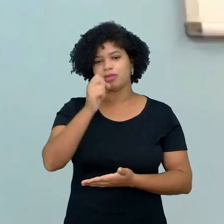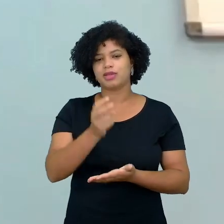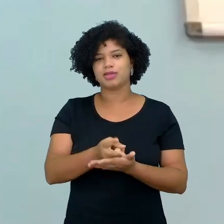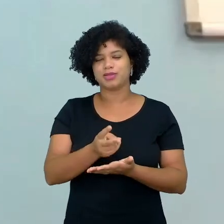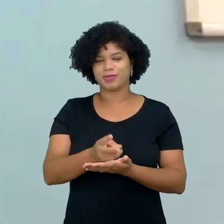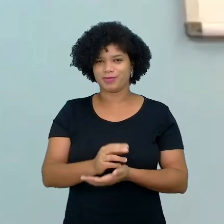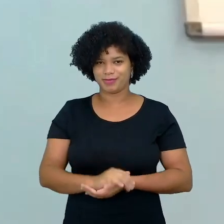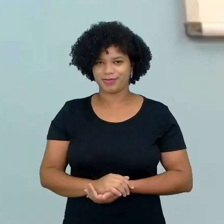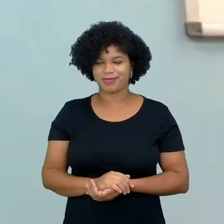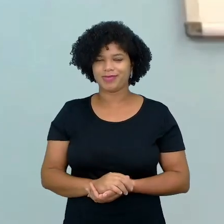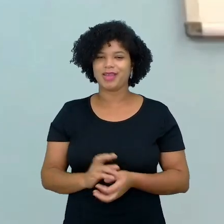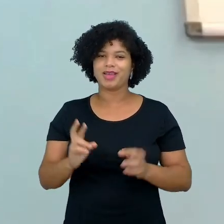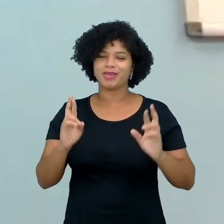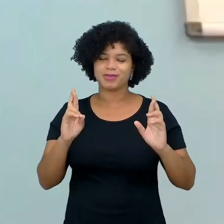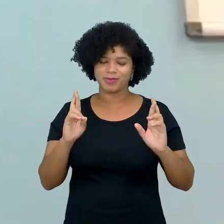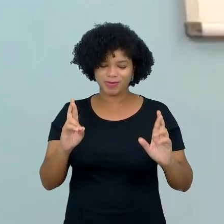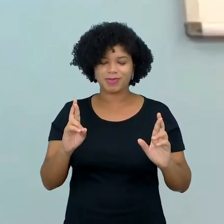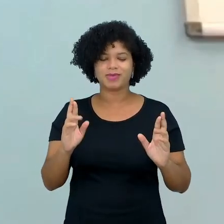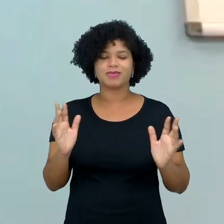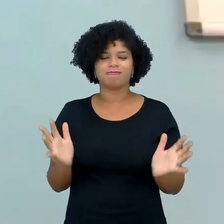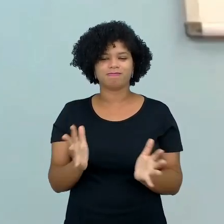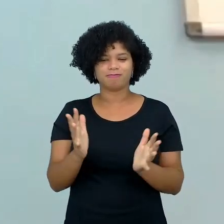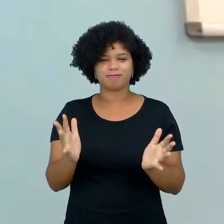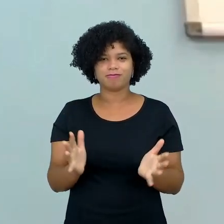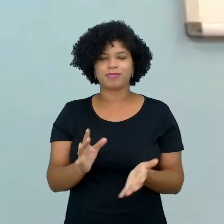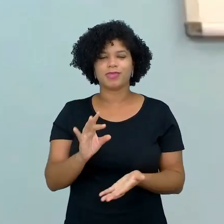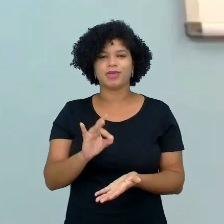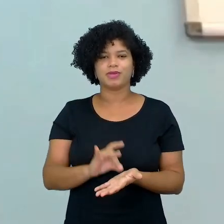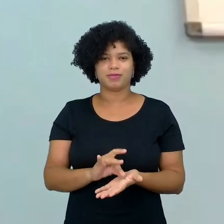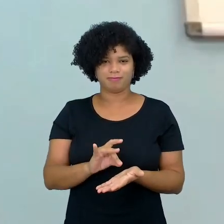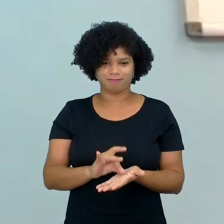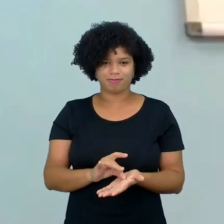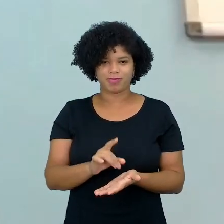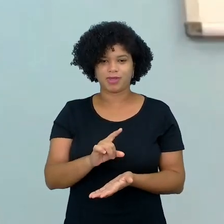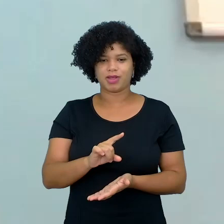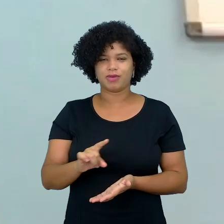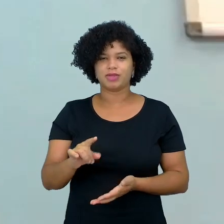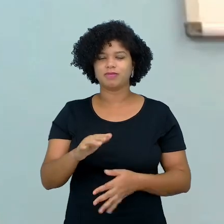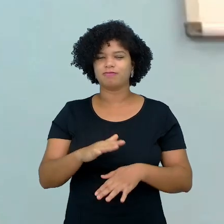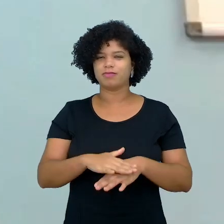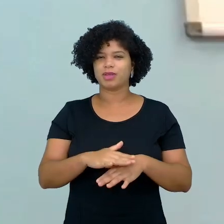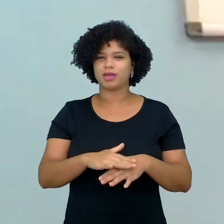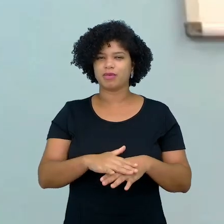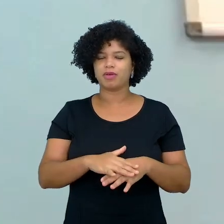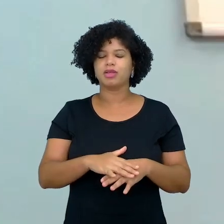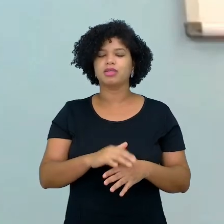Espero que a gente tenha realmente contribuído para a realização de um trabalho